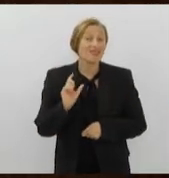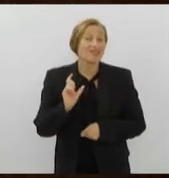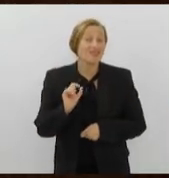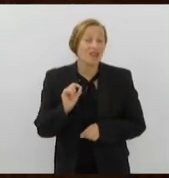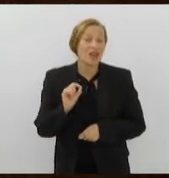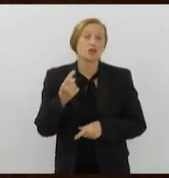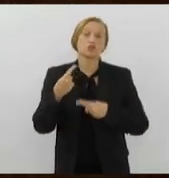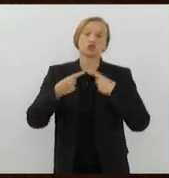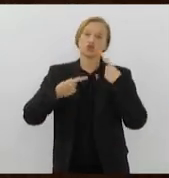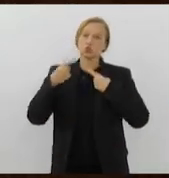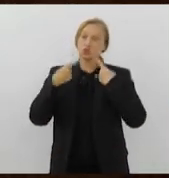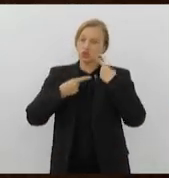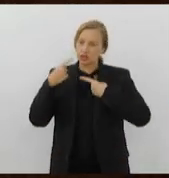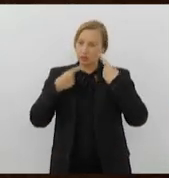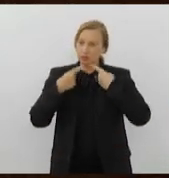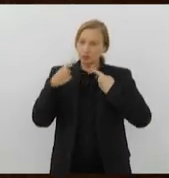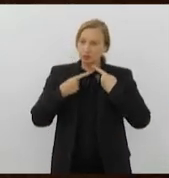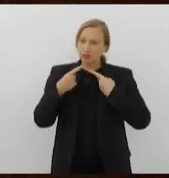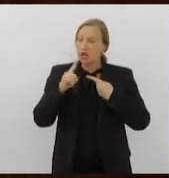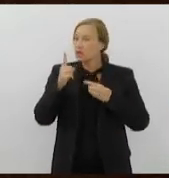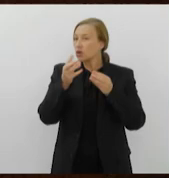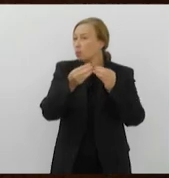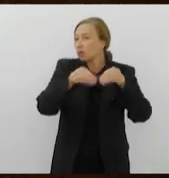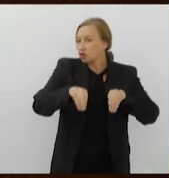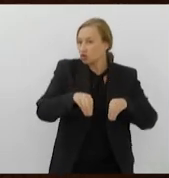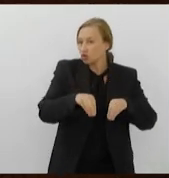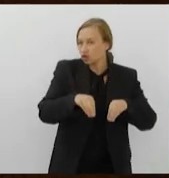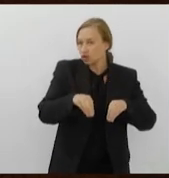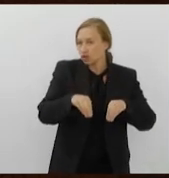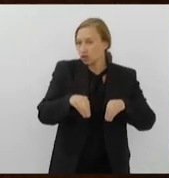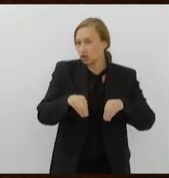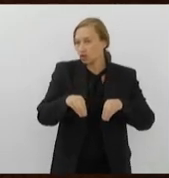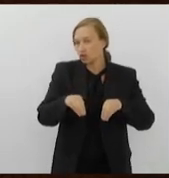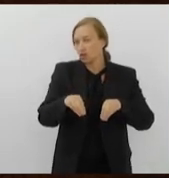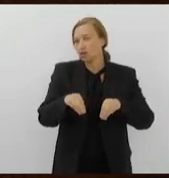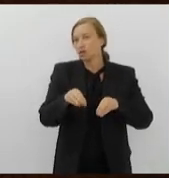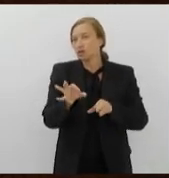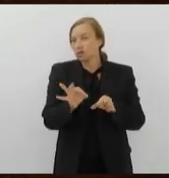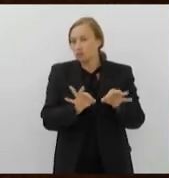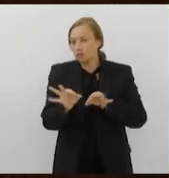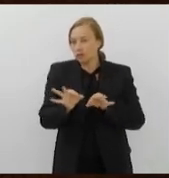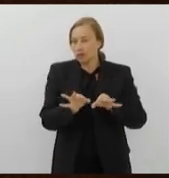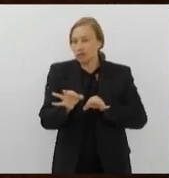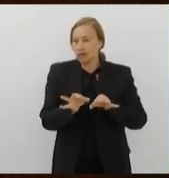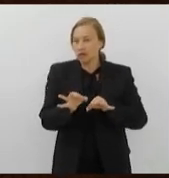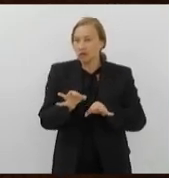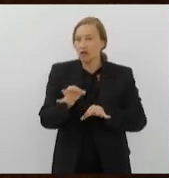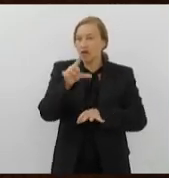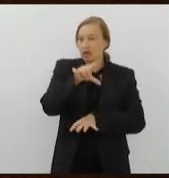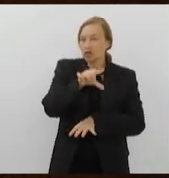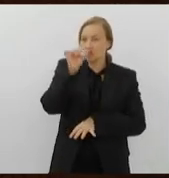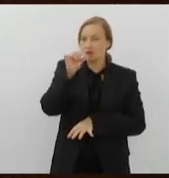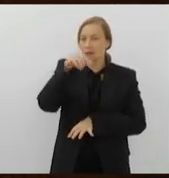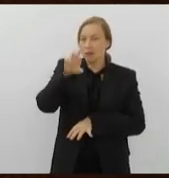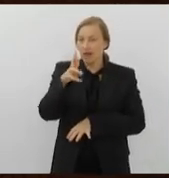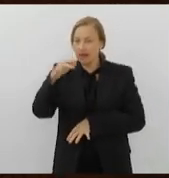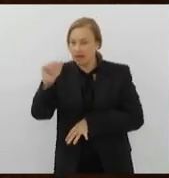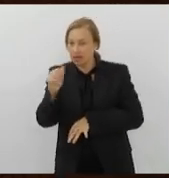discussão que não prejudique o programa. A decisão da doutora Mariana colocou há